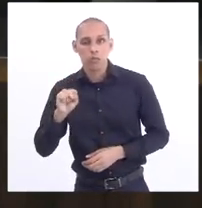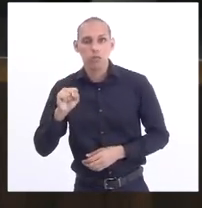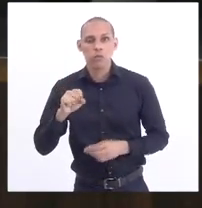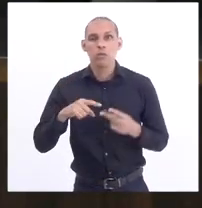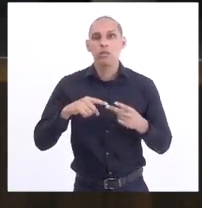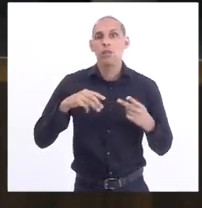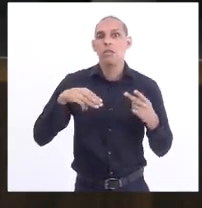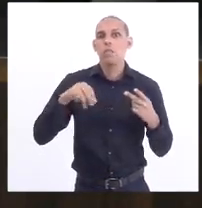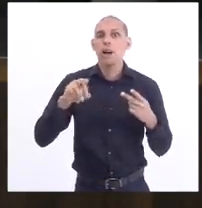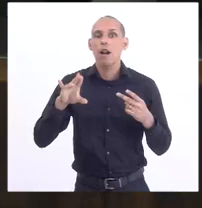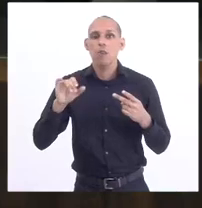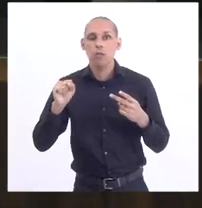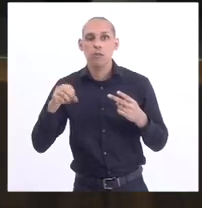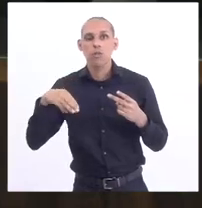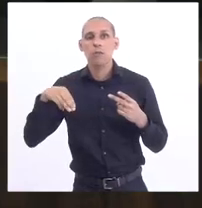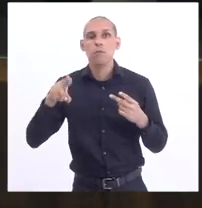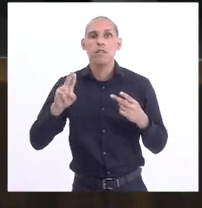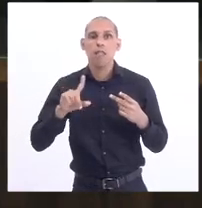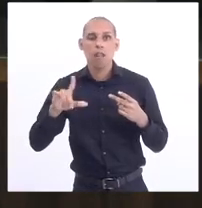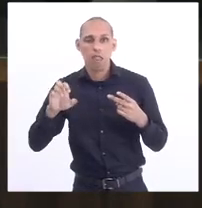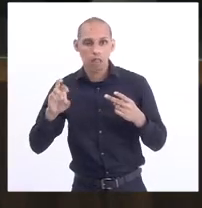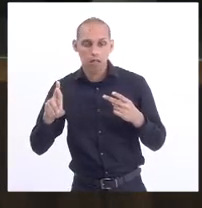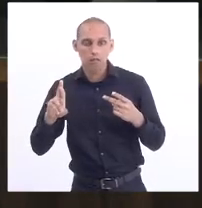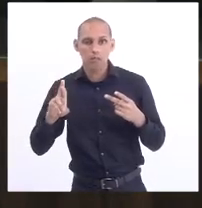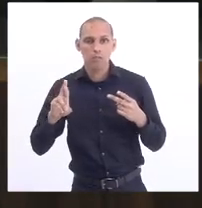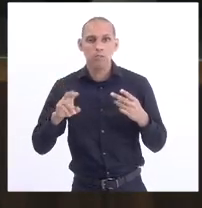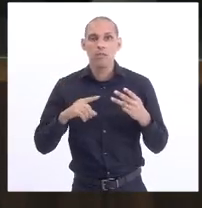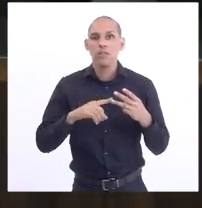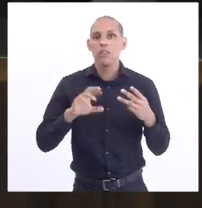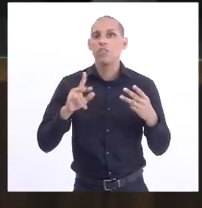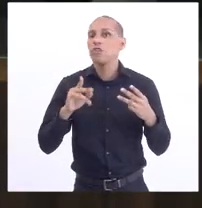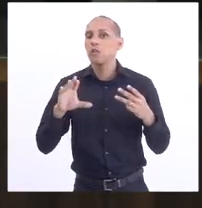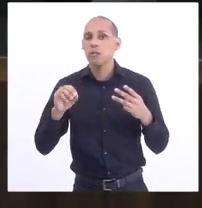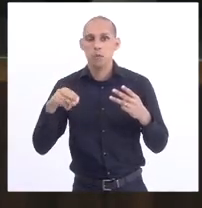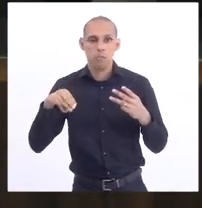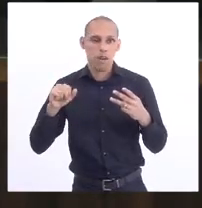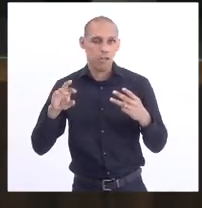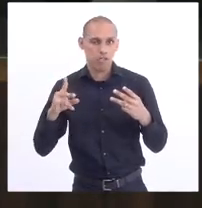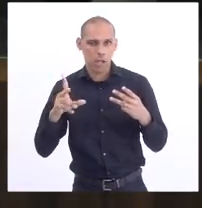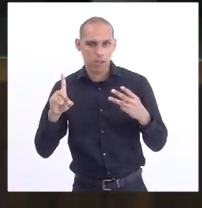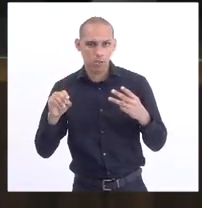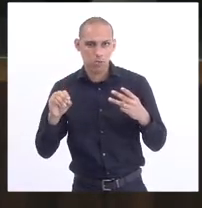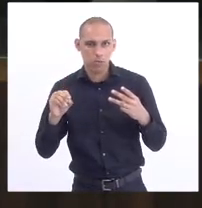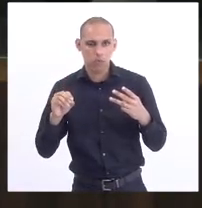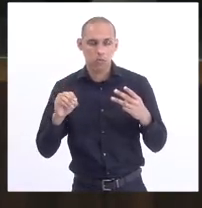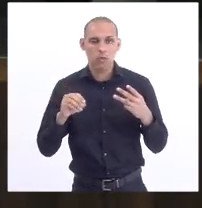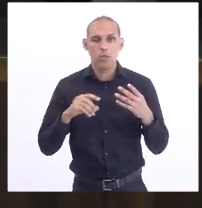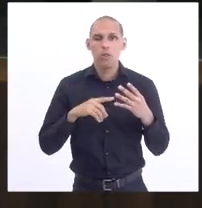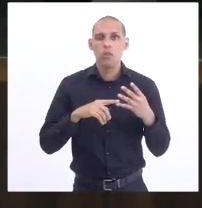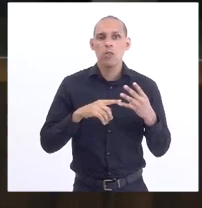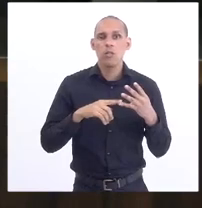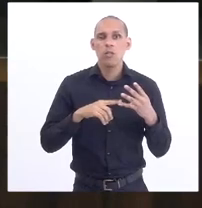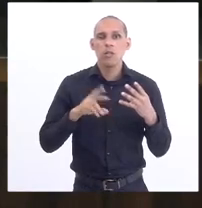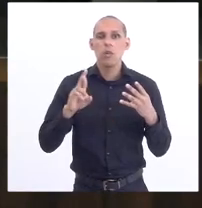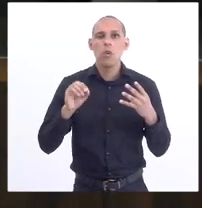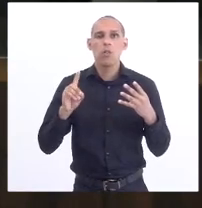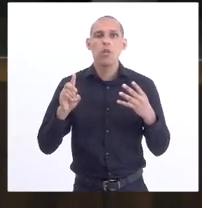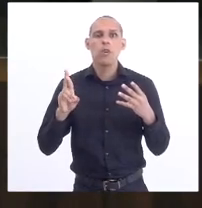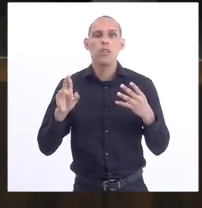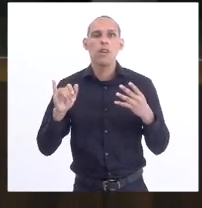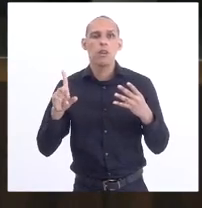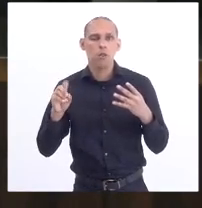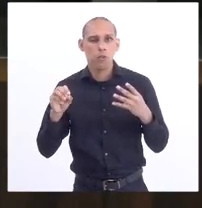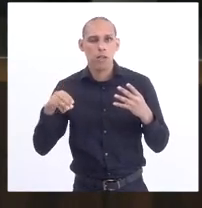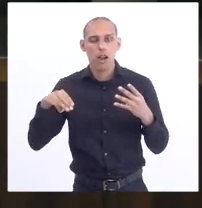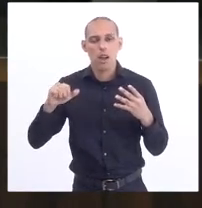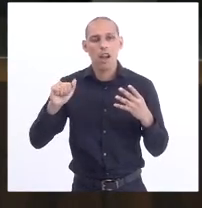Miller, deputado Marcos Miller, deputado Chico Machado, deputado Chico Machado, deputado Rodrigo Amorim, deputado